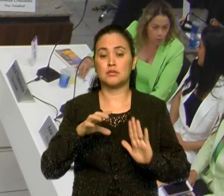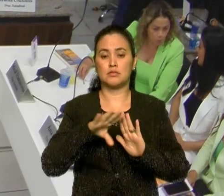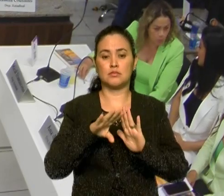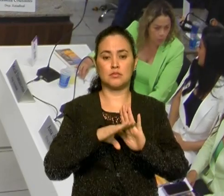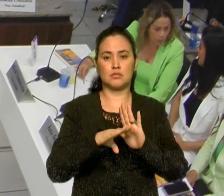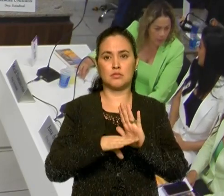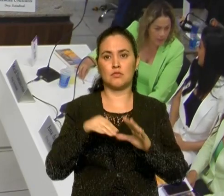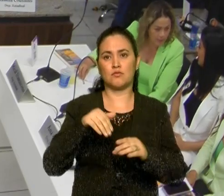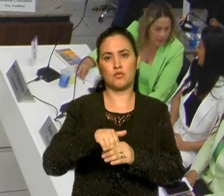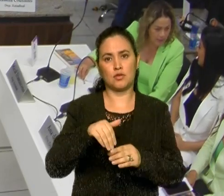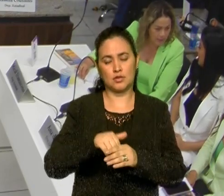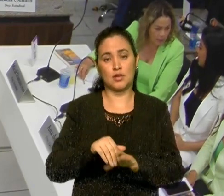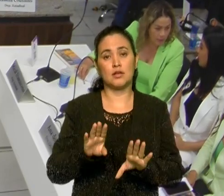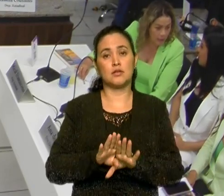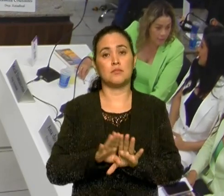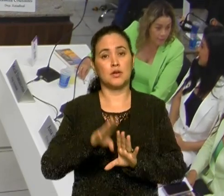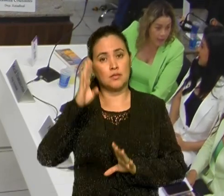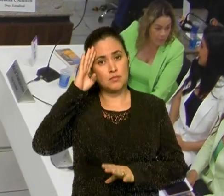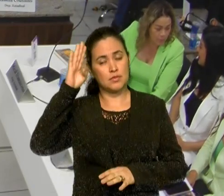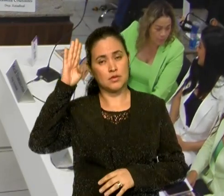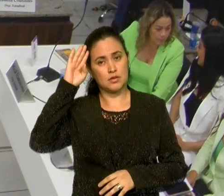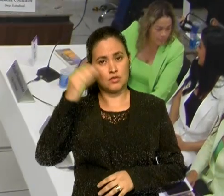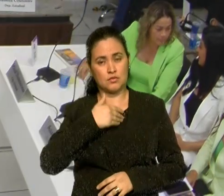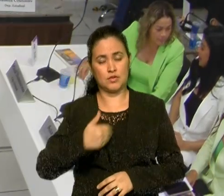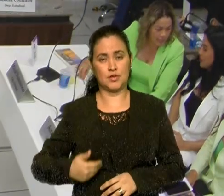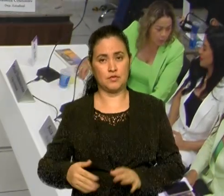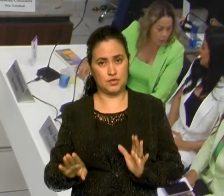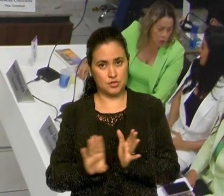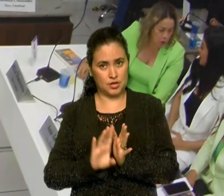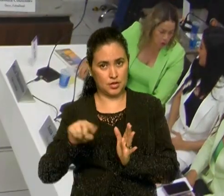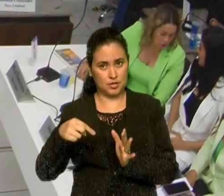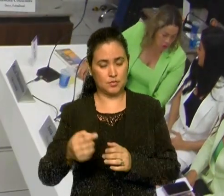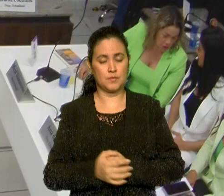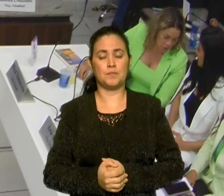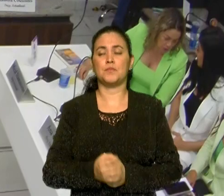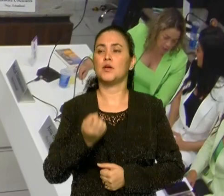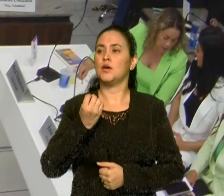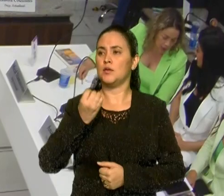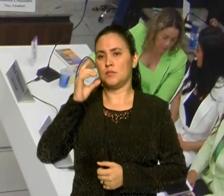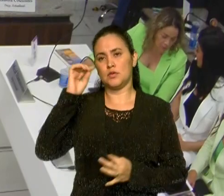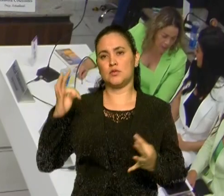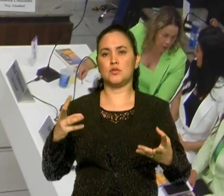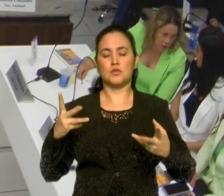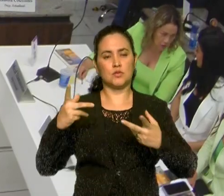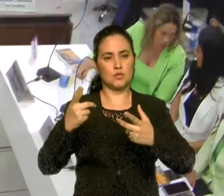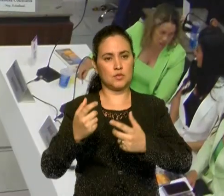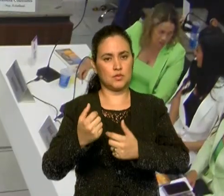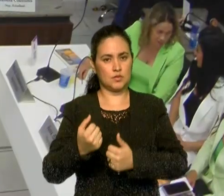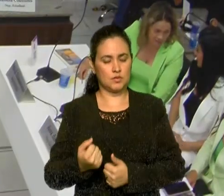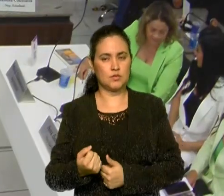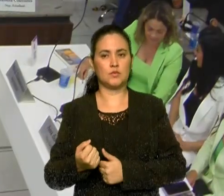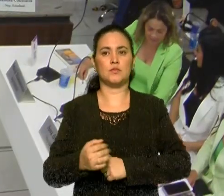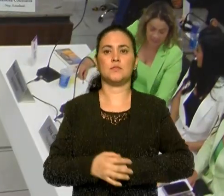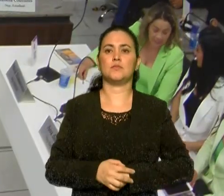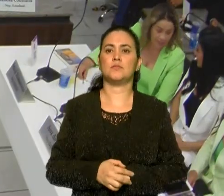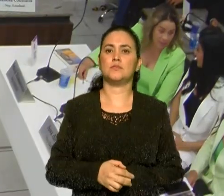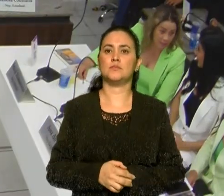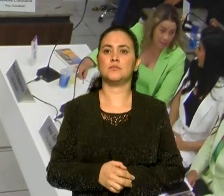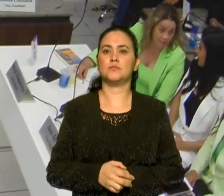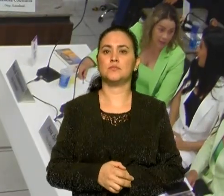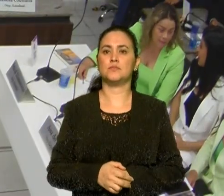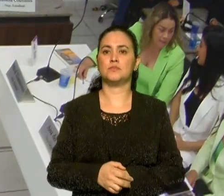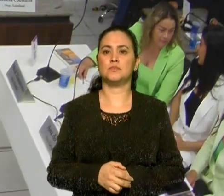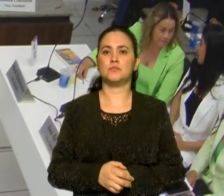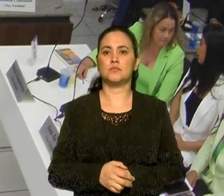deputados, imprensa aqui presente, vereadores da região, no qual eu cumprimento todos em nome do nosso presidente,